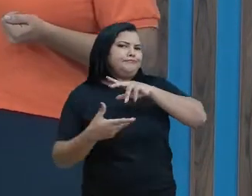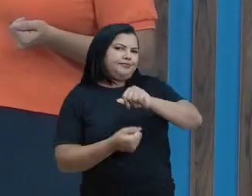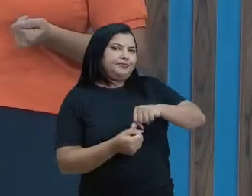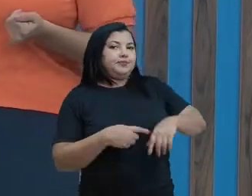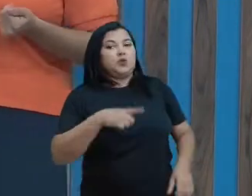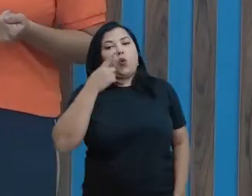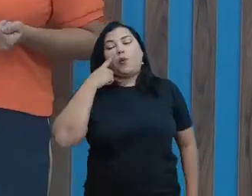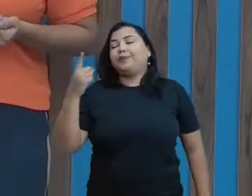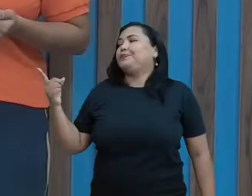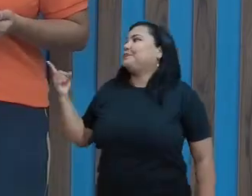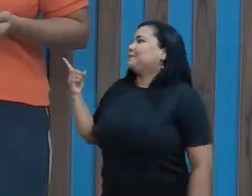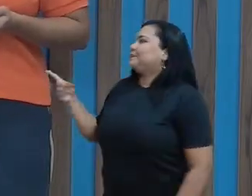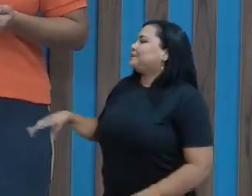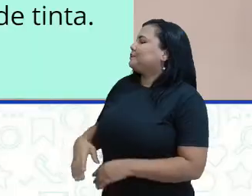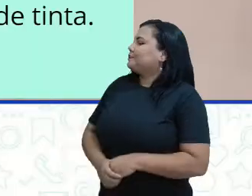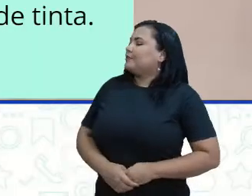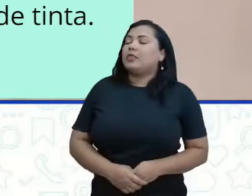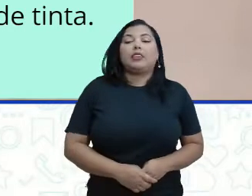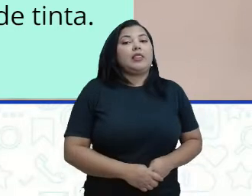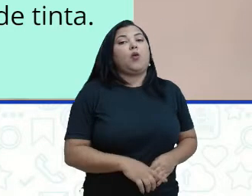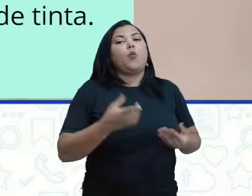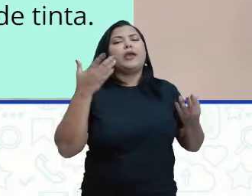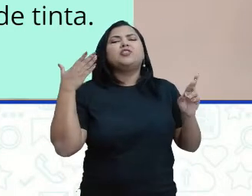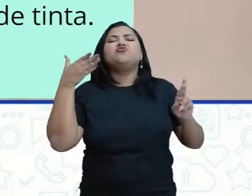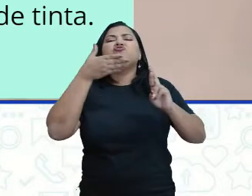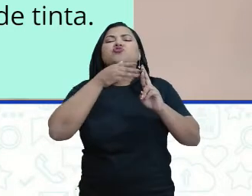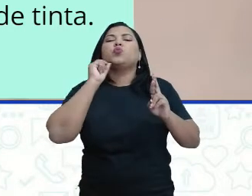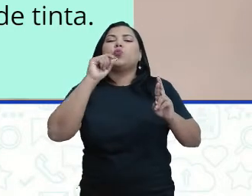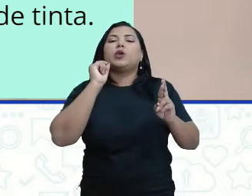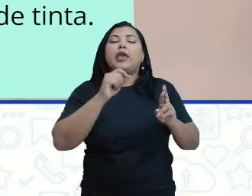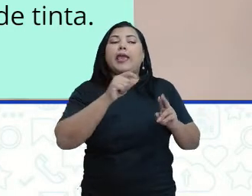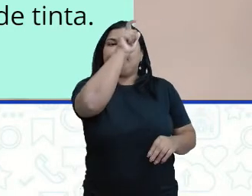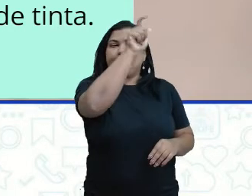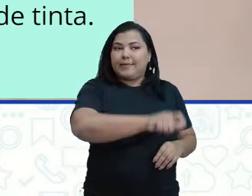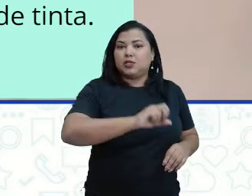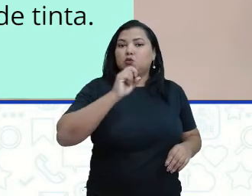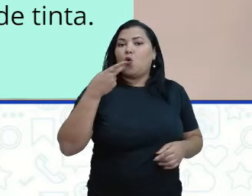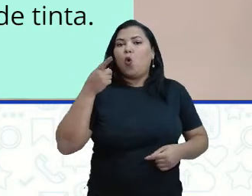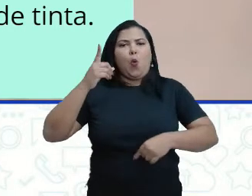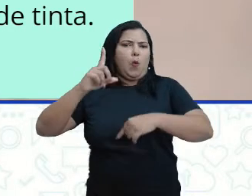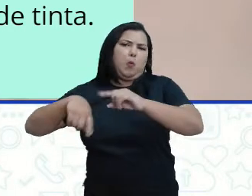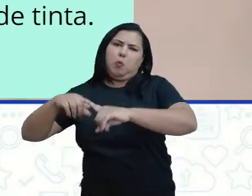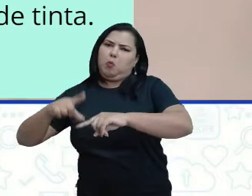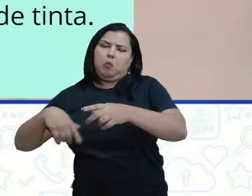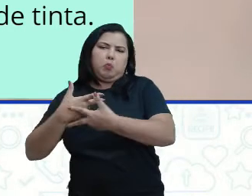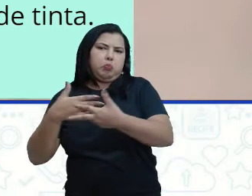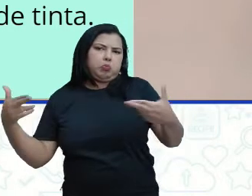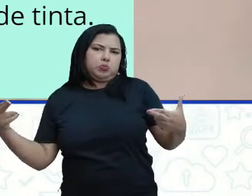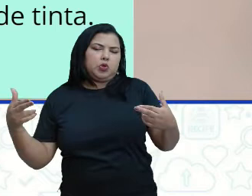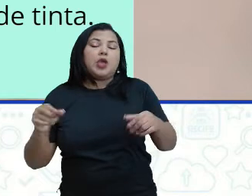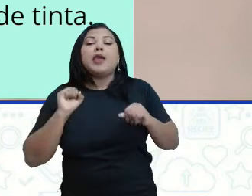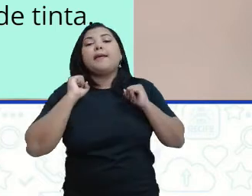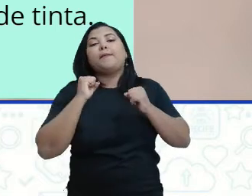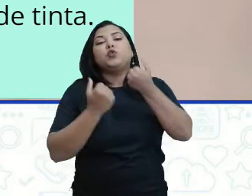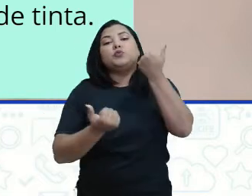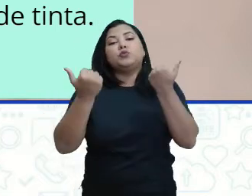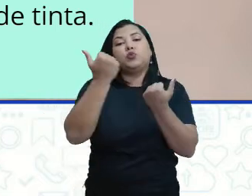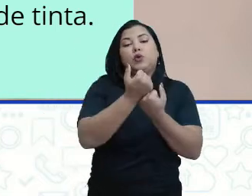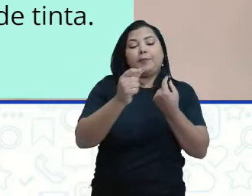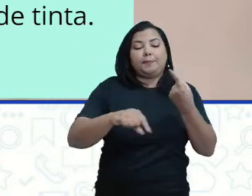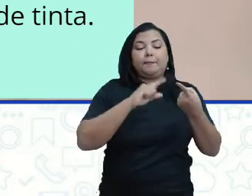aí refere-se a coisas ou pessoas e pode ser substituído por o qual, a qual, os quais e as